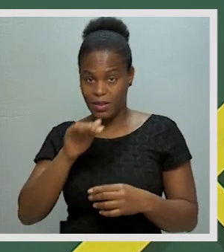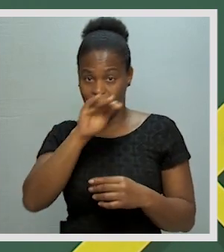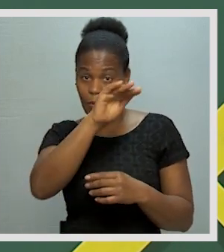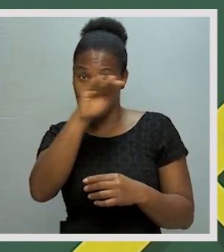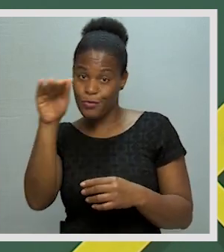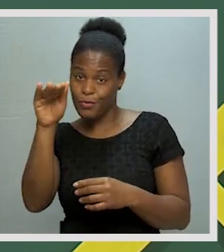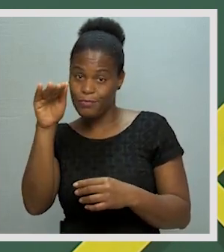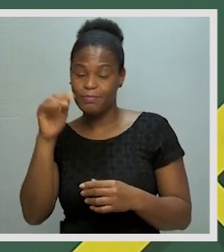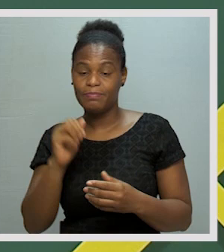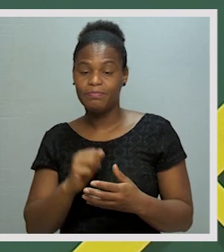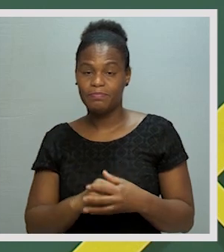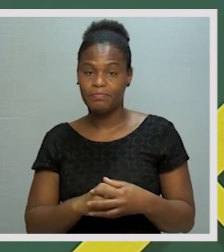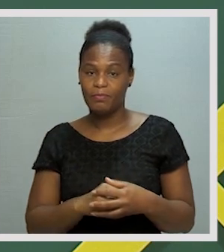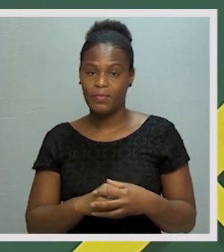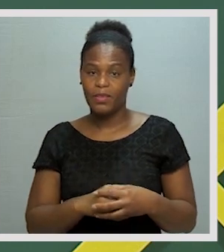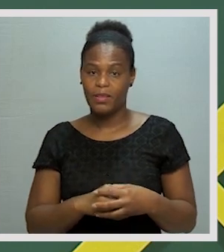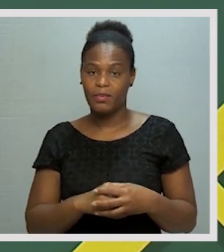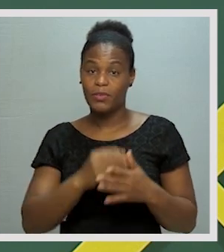28